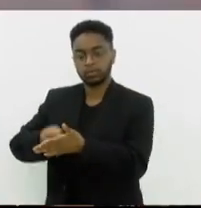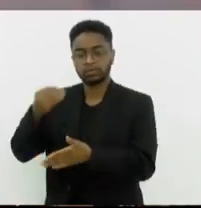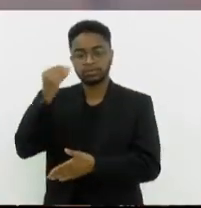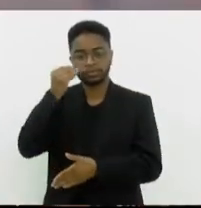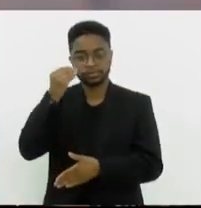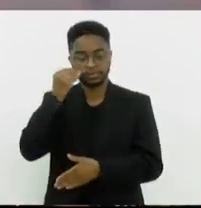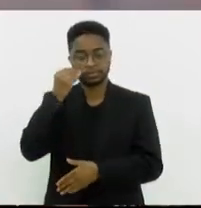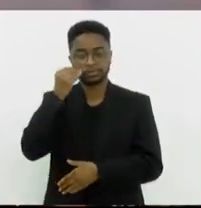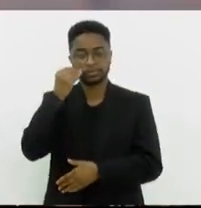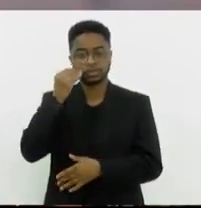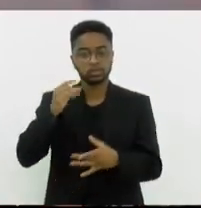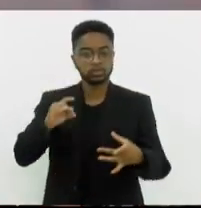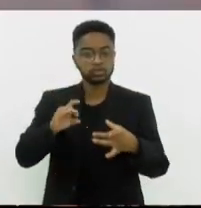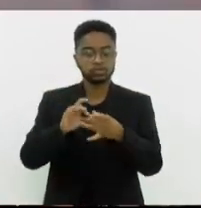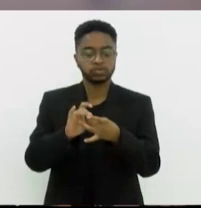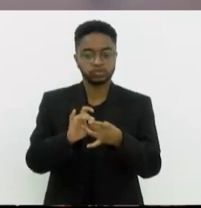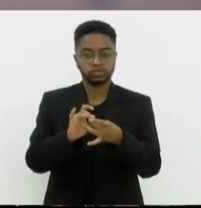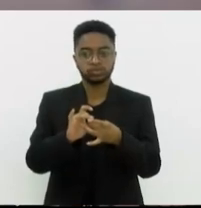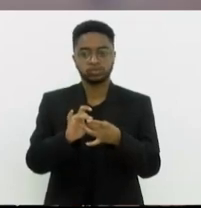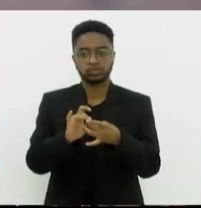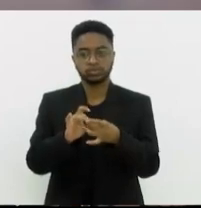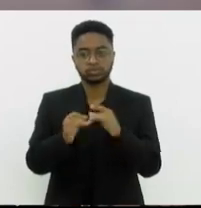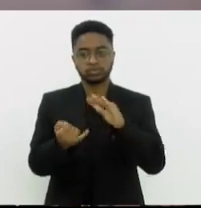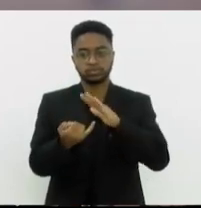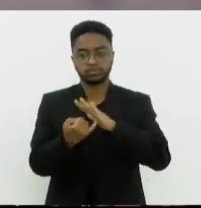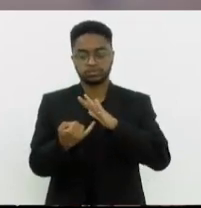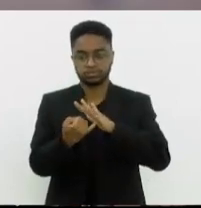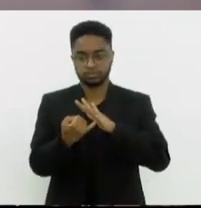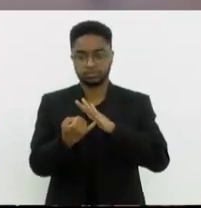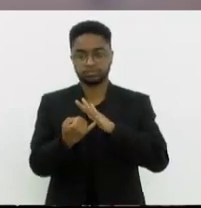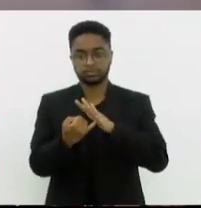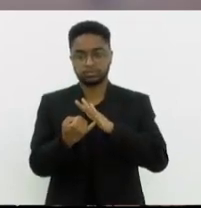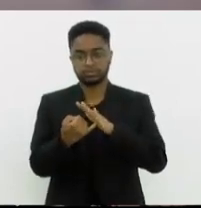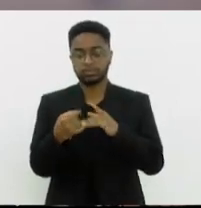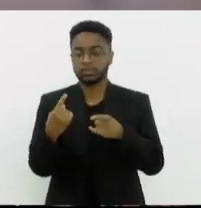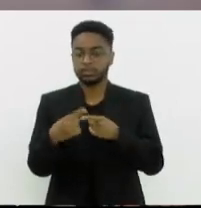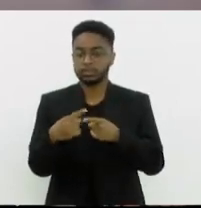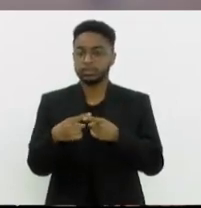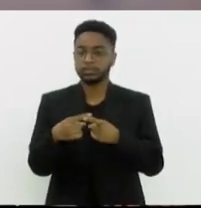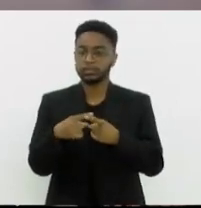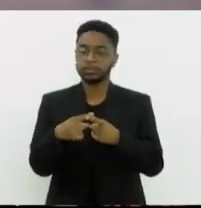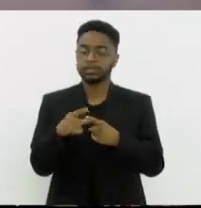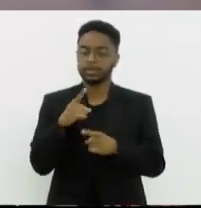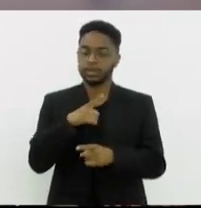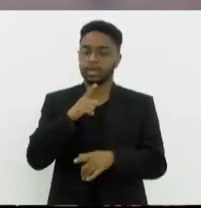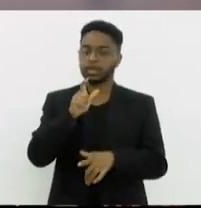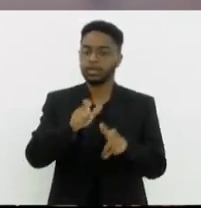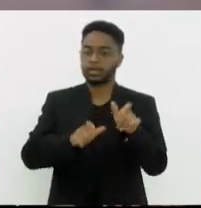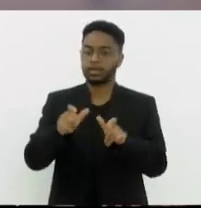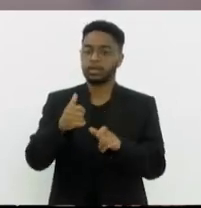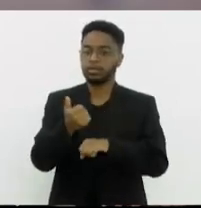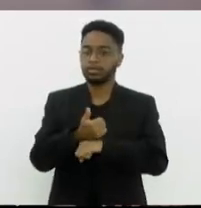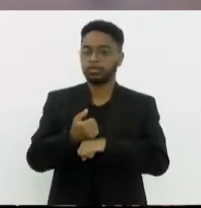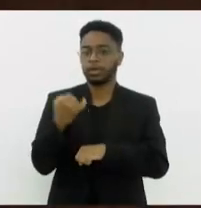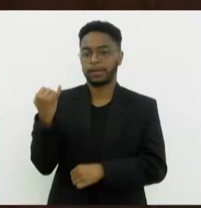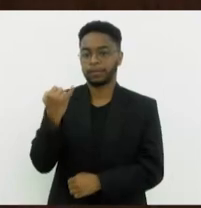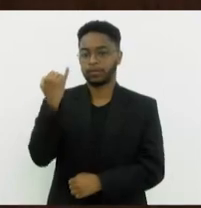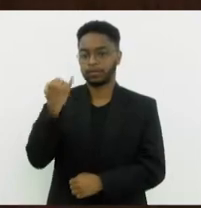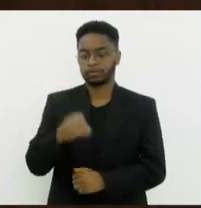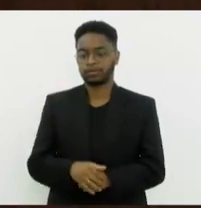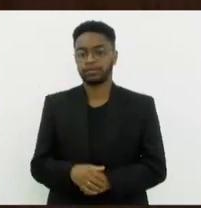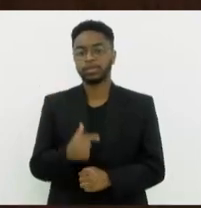fazer parte dessa honrosa instituição que tem valorosos policiais penais. Eu quero